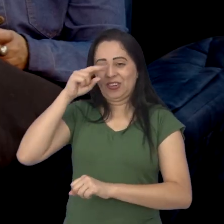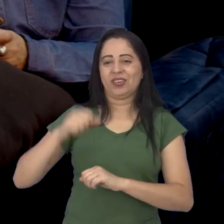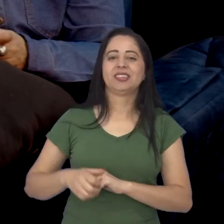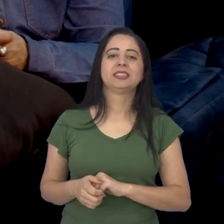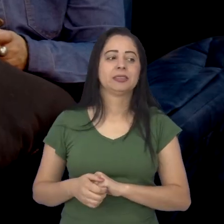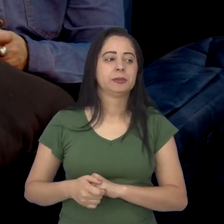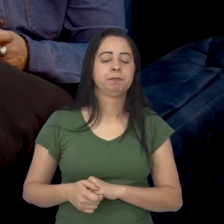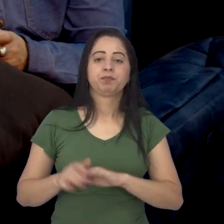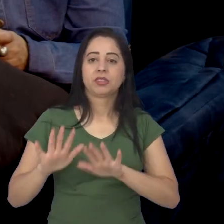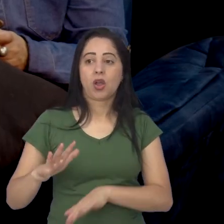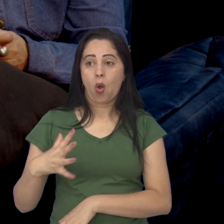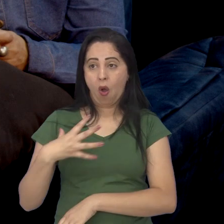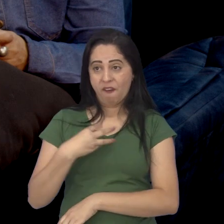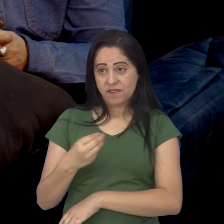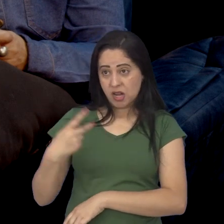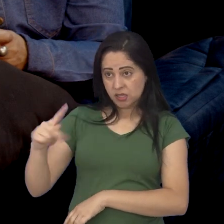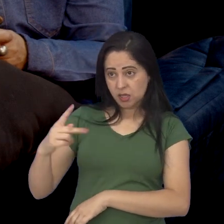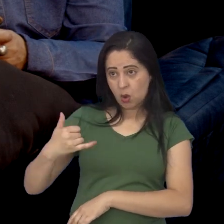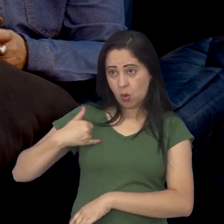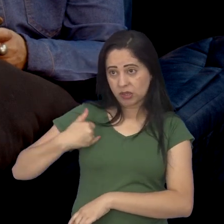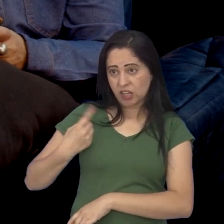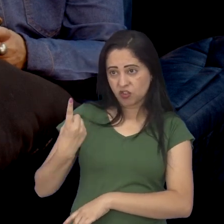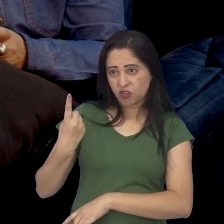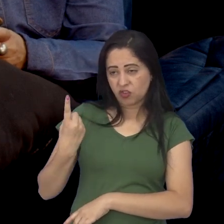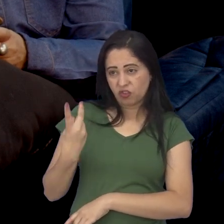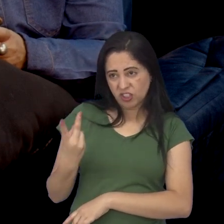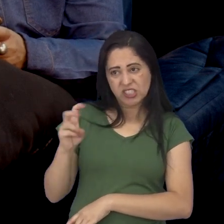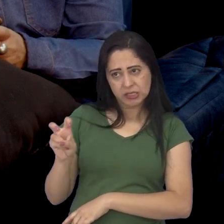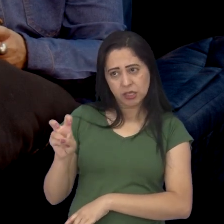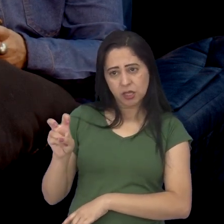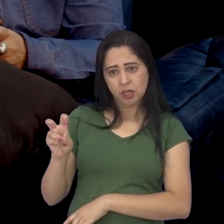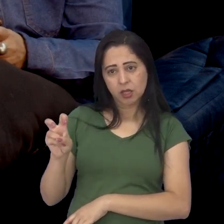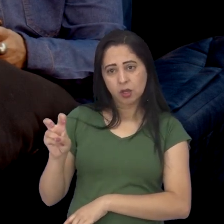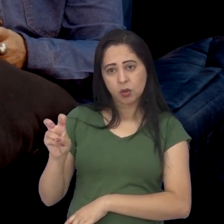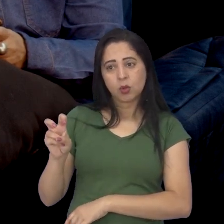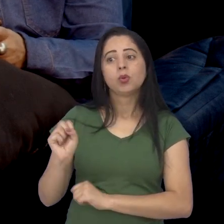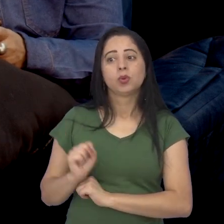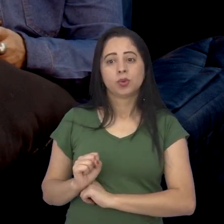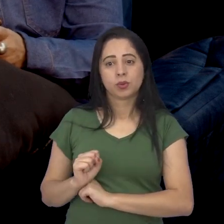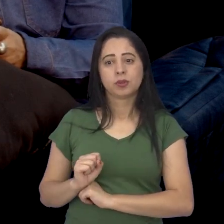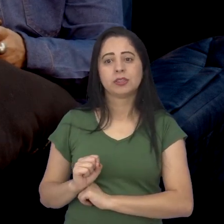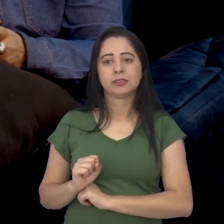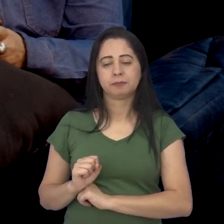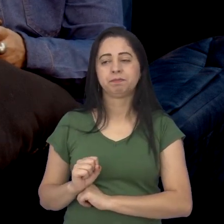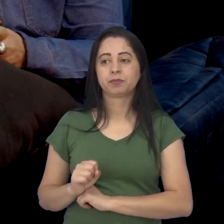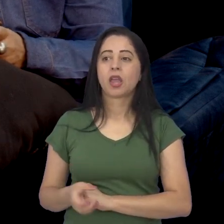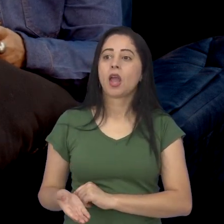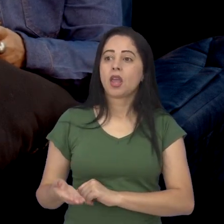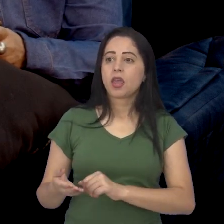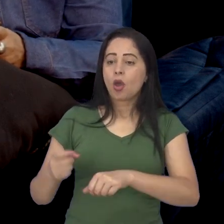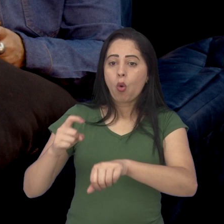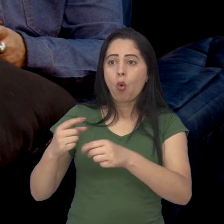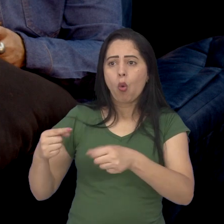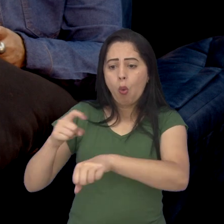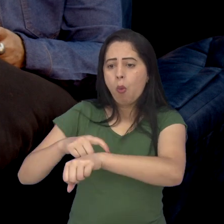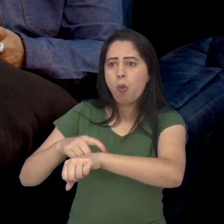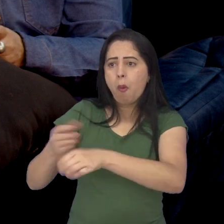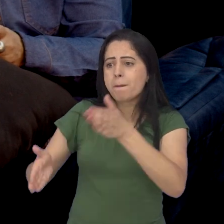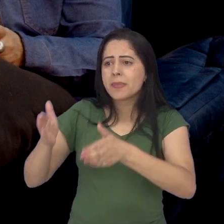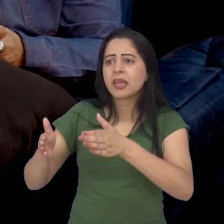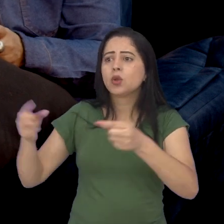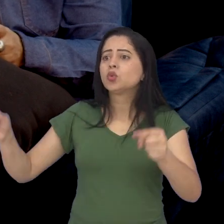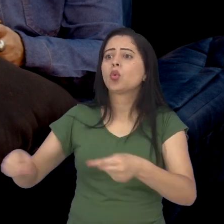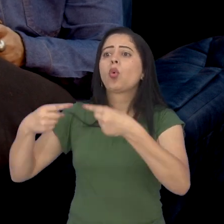filha, que ela tem 25, né, mais ou menos? 25 anos. É o mesmo tempo que a Fernanda trabalhou no sindicato, que trabalha, né,